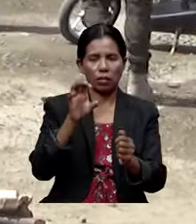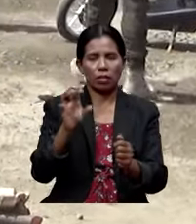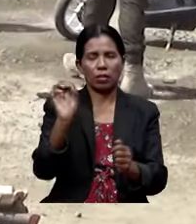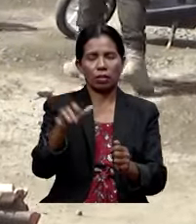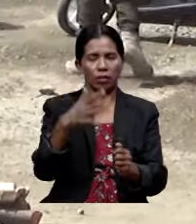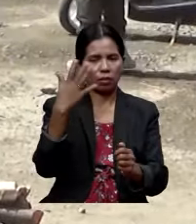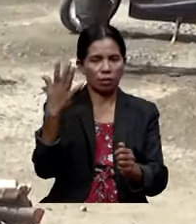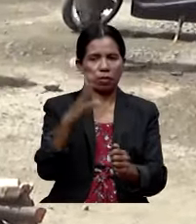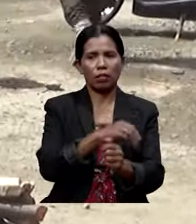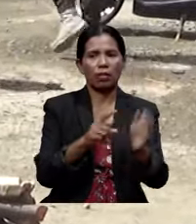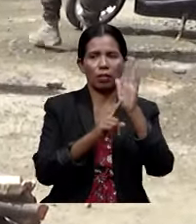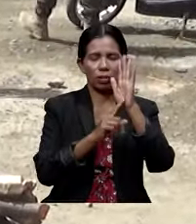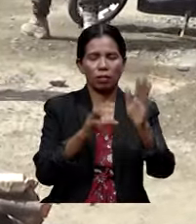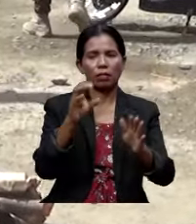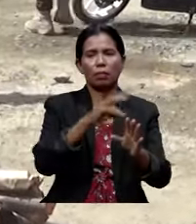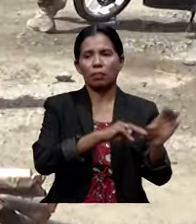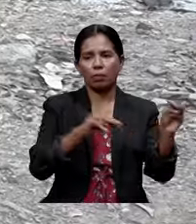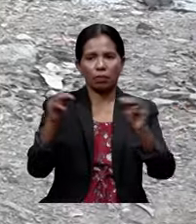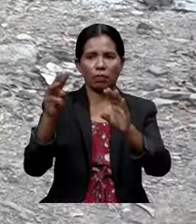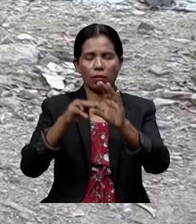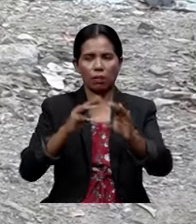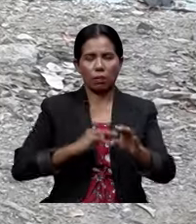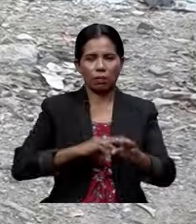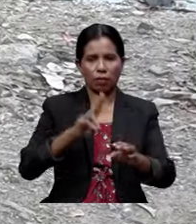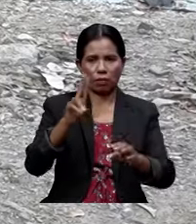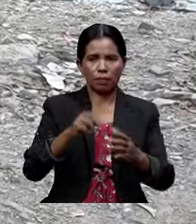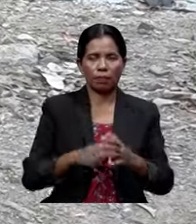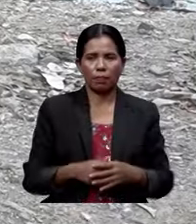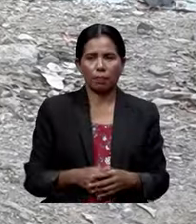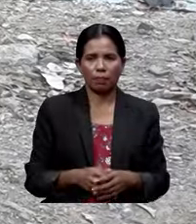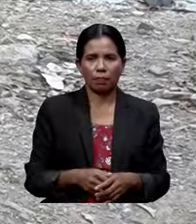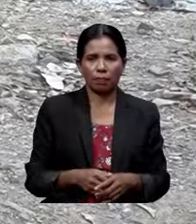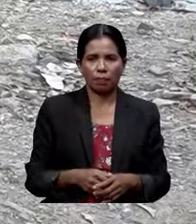lima maksiato muda ba mercado manleu. Rumalo Neves, Bembina Simenes, GMN.